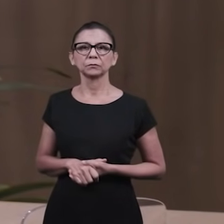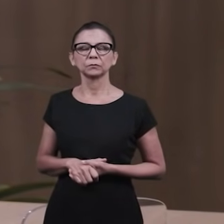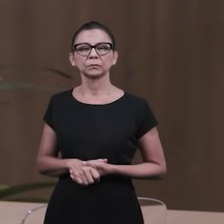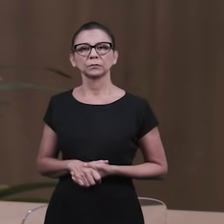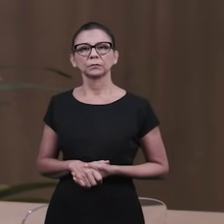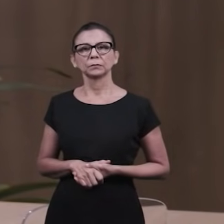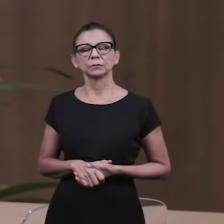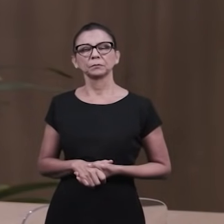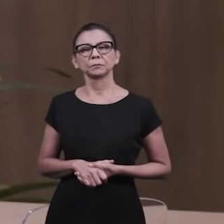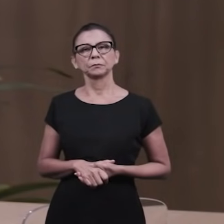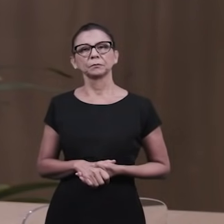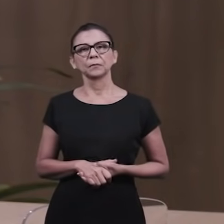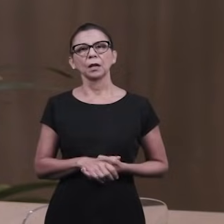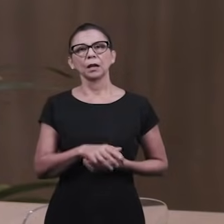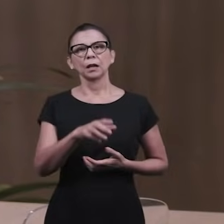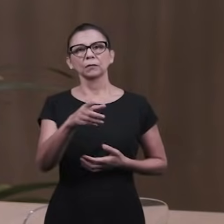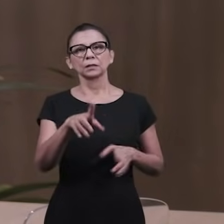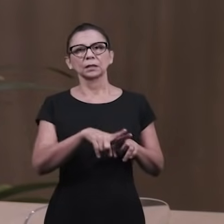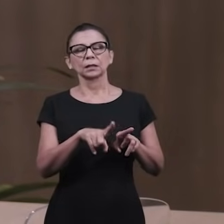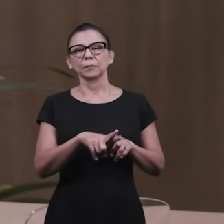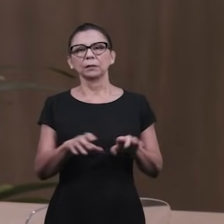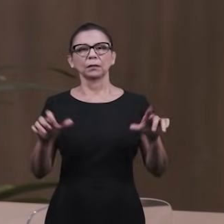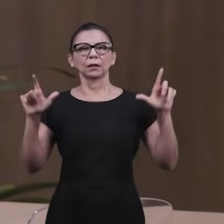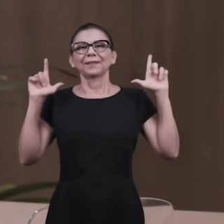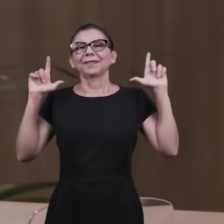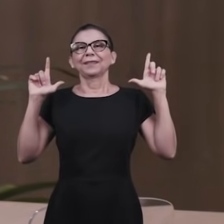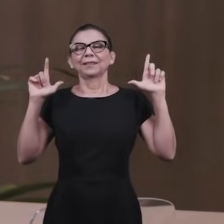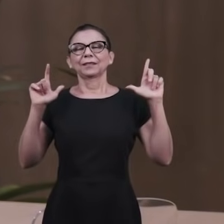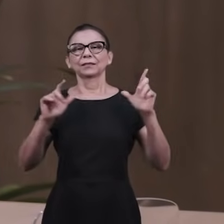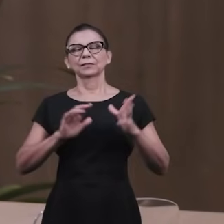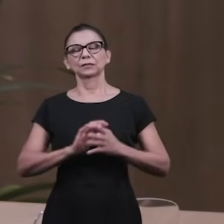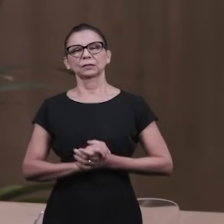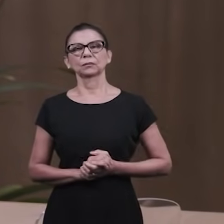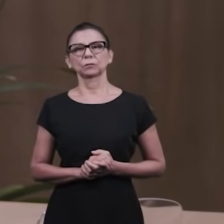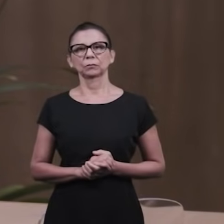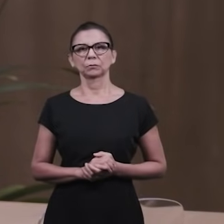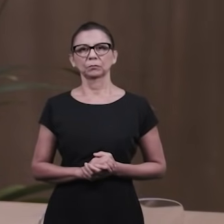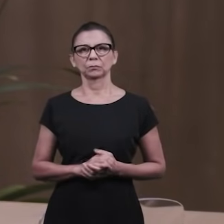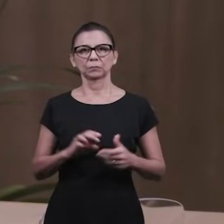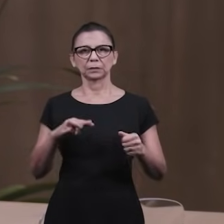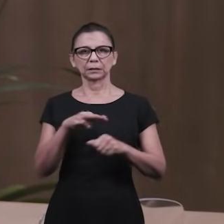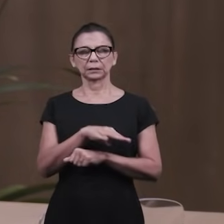Por que não te promove? Porque o ministério é uma unção.